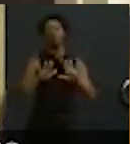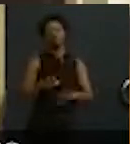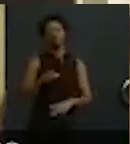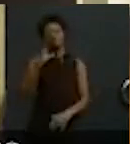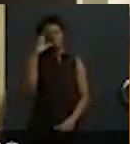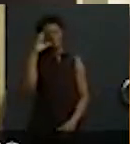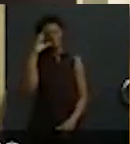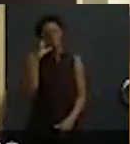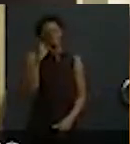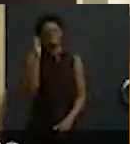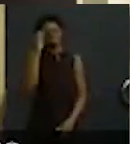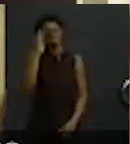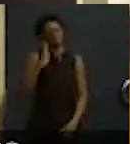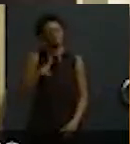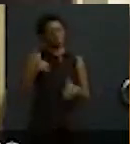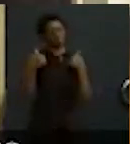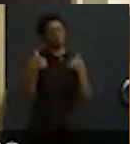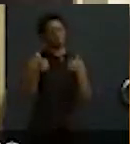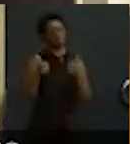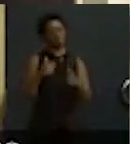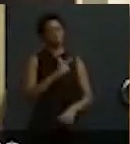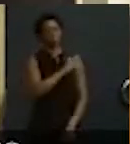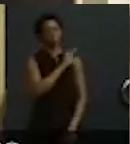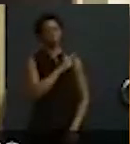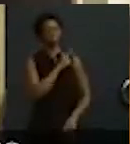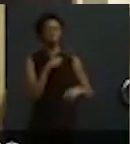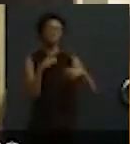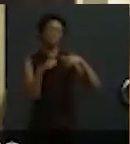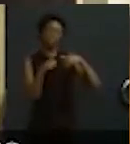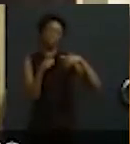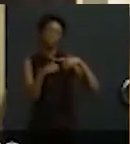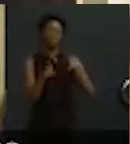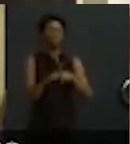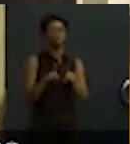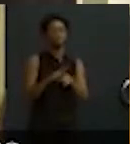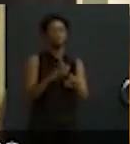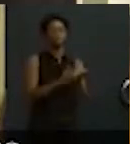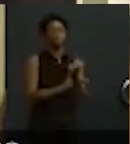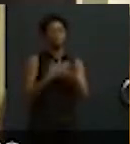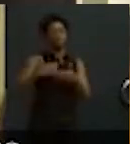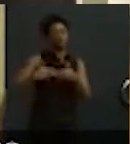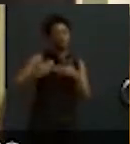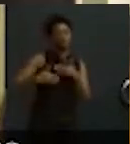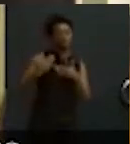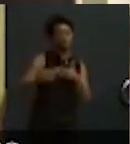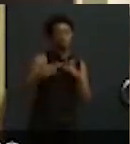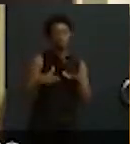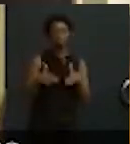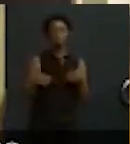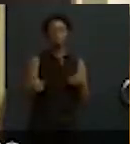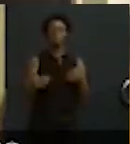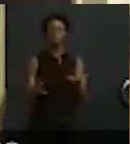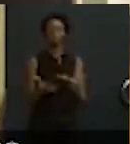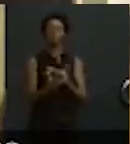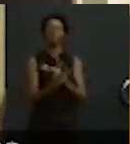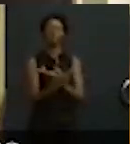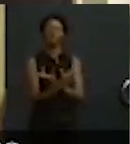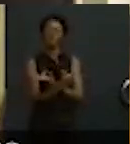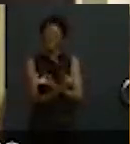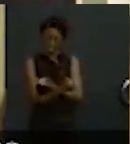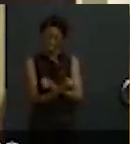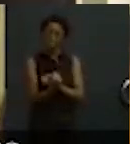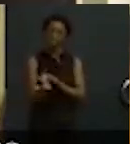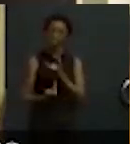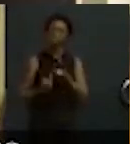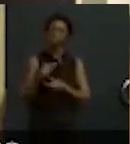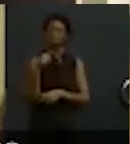médica, auditoriais e processos para o desenvolvimento da qualidade dos serviços de atendimento. É um